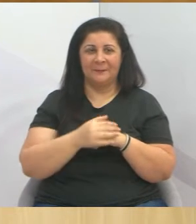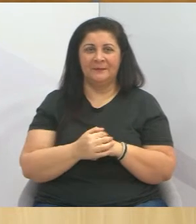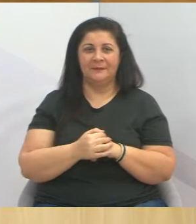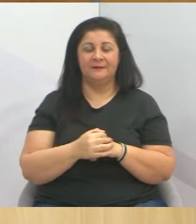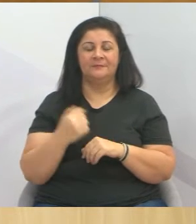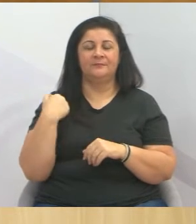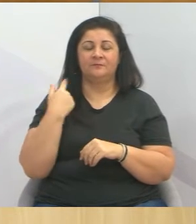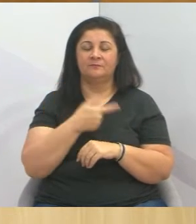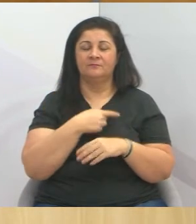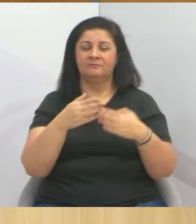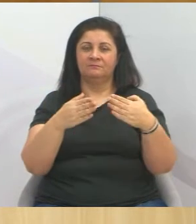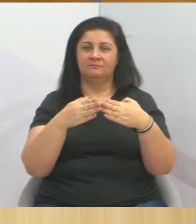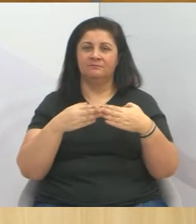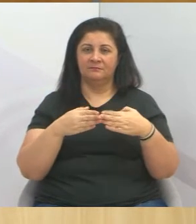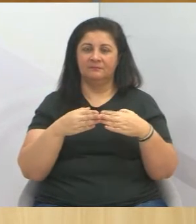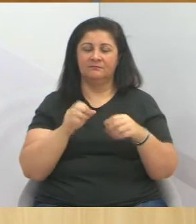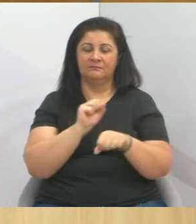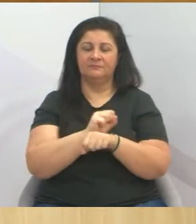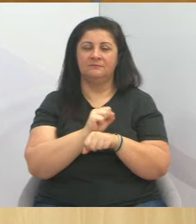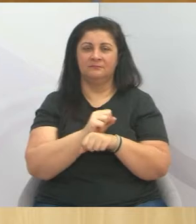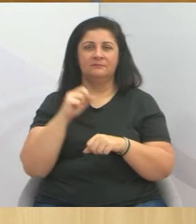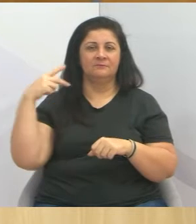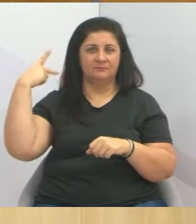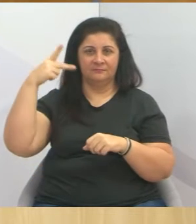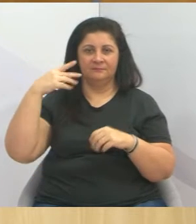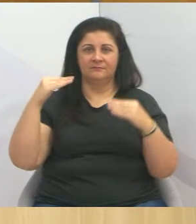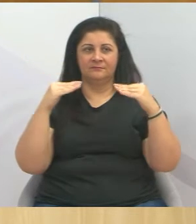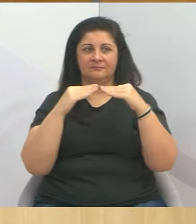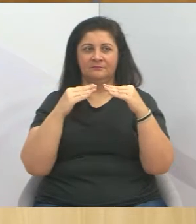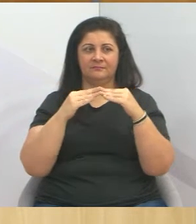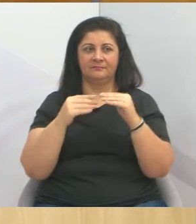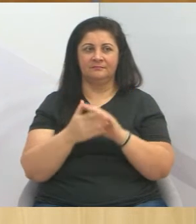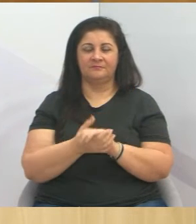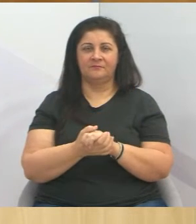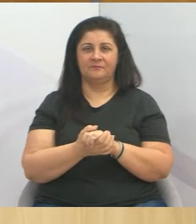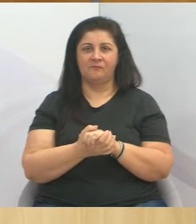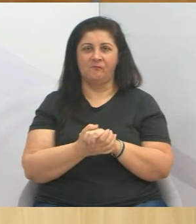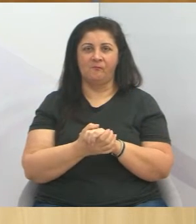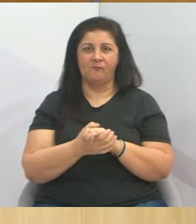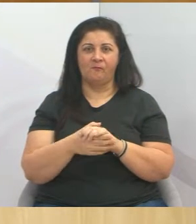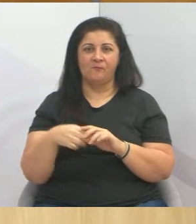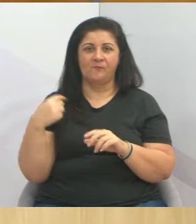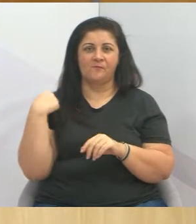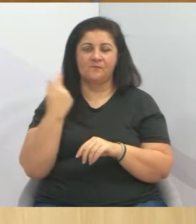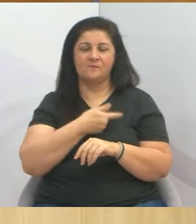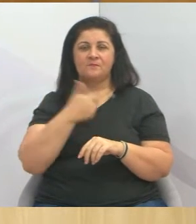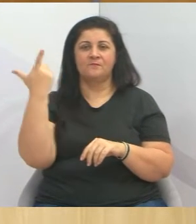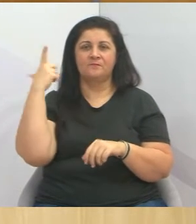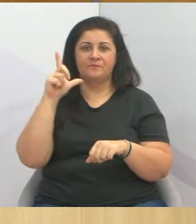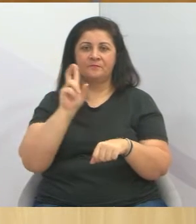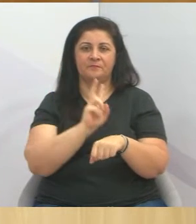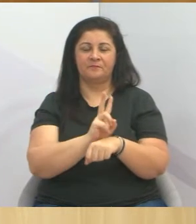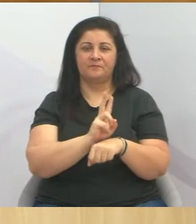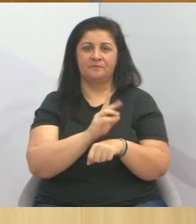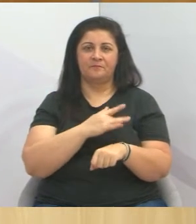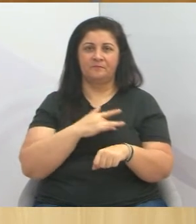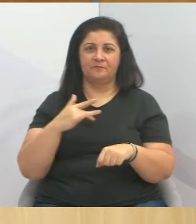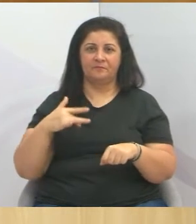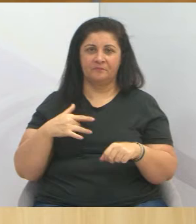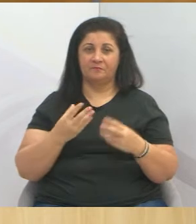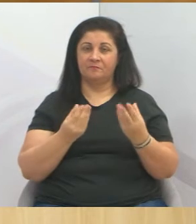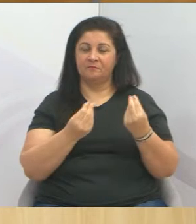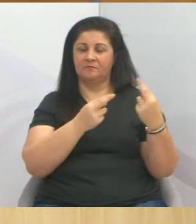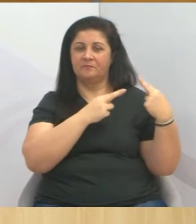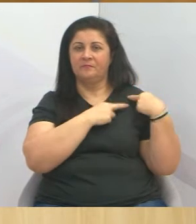está fazendo esse requerimento Espero que os novos vereadores voto favorável para que a gente possa tratar a saúde na nossa cidade como de